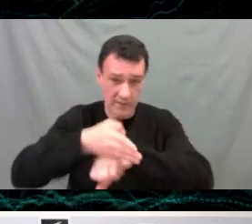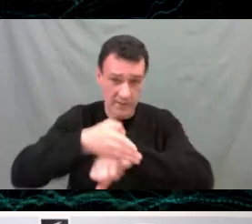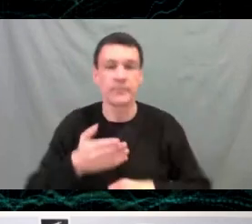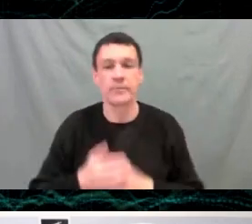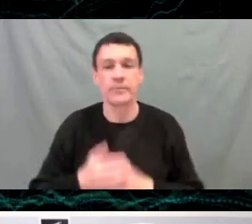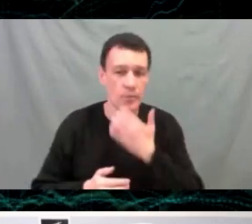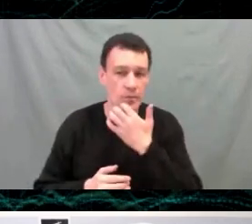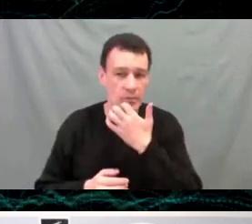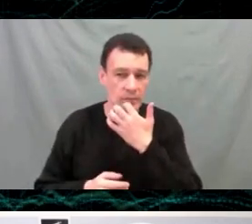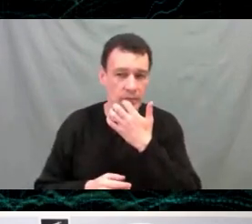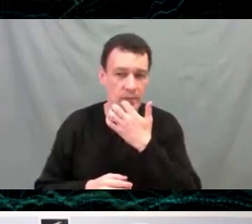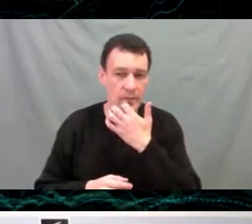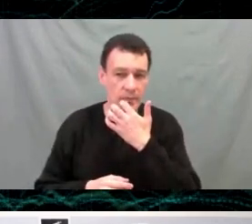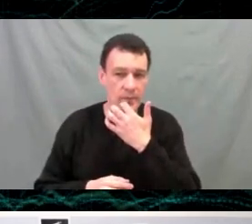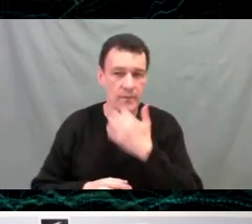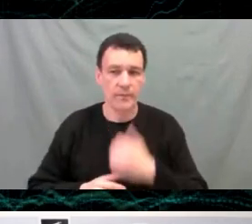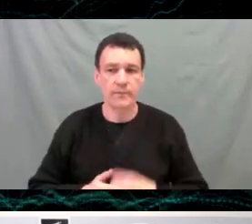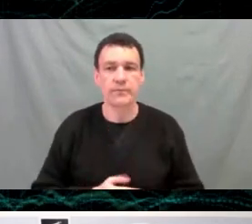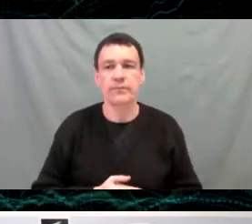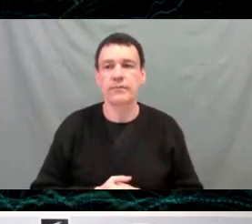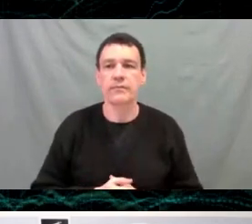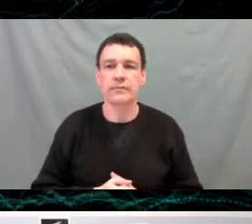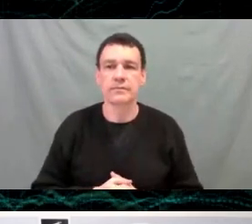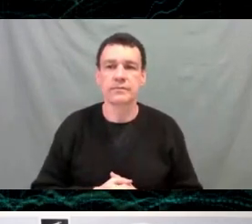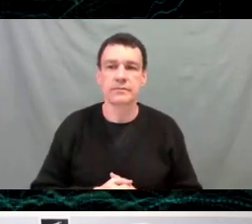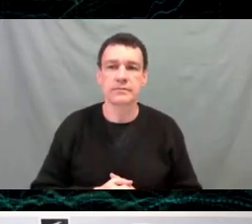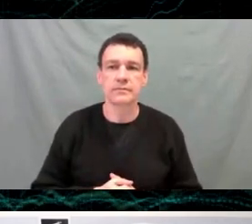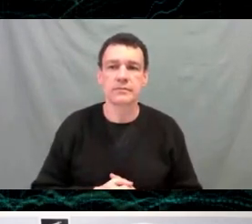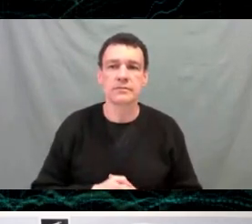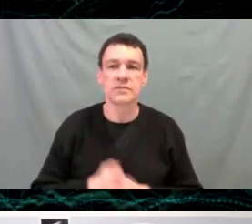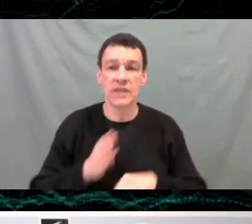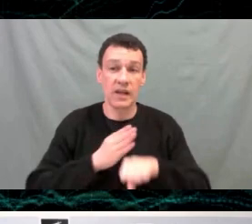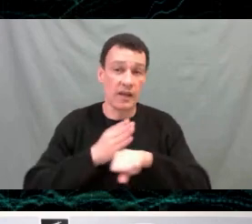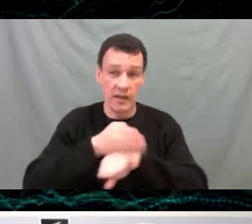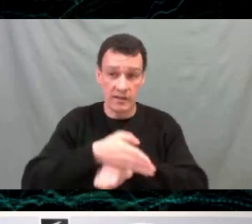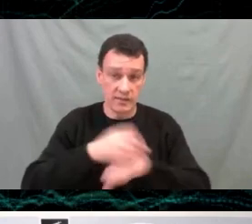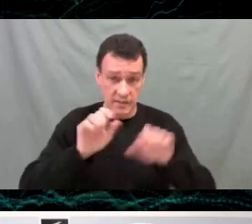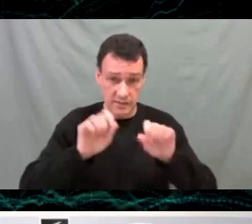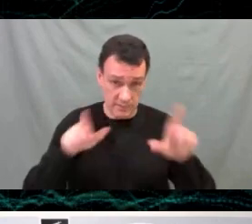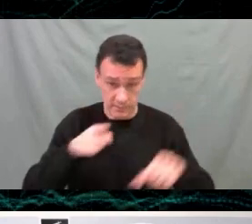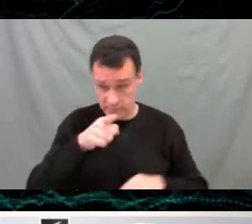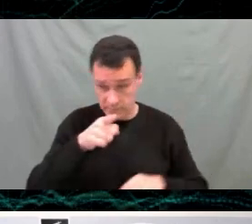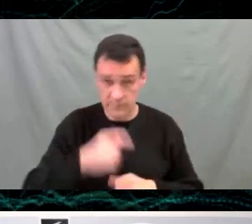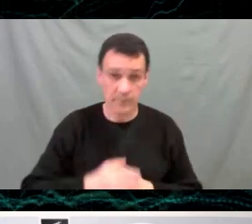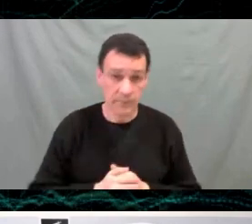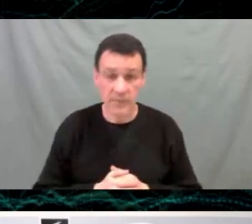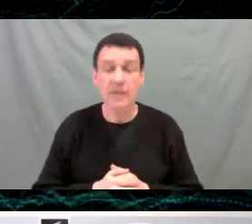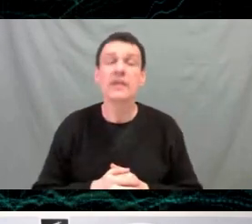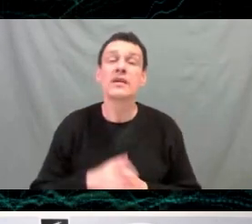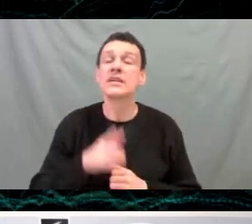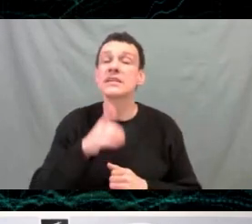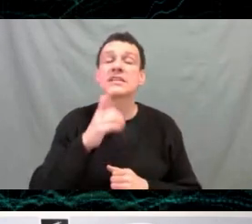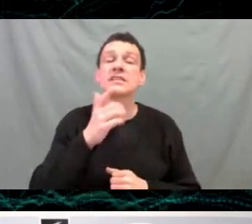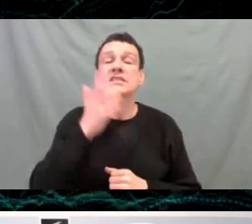Dá um clear aqui. Eu preciso, por exemplo, vir aqui e saber se o meu ABIX